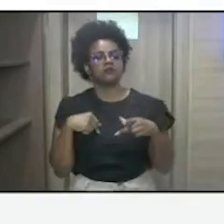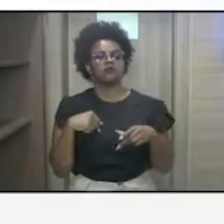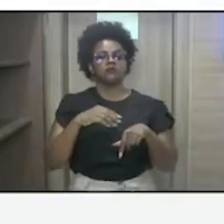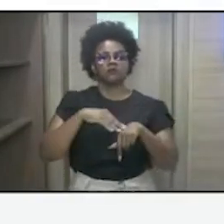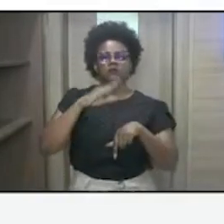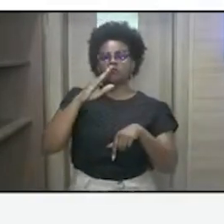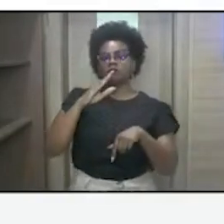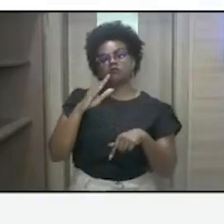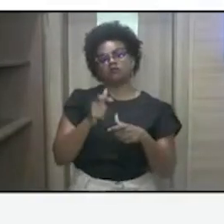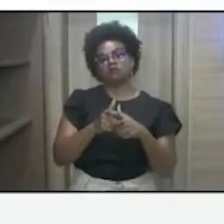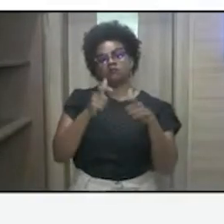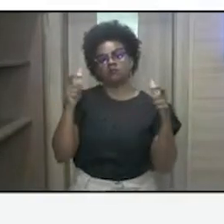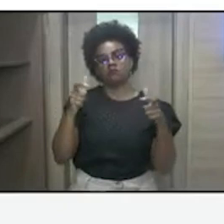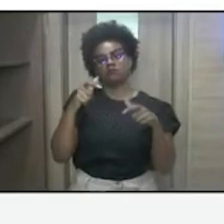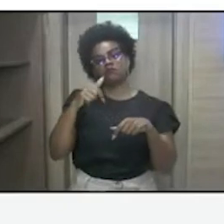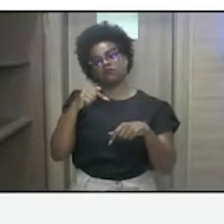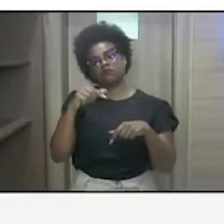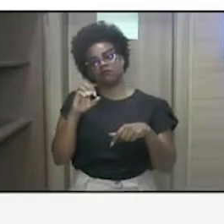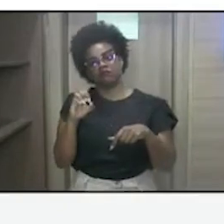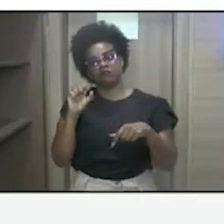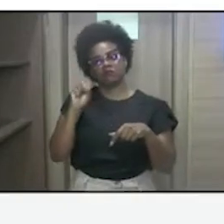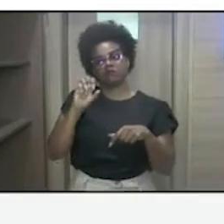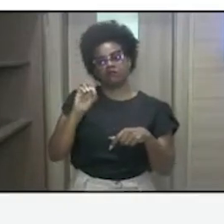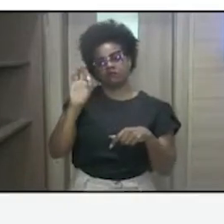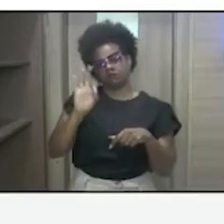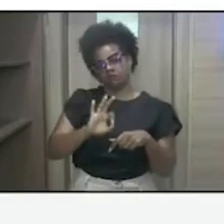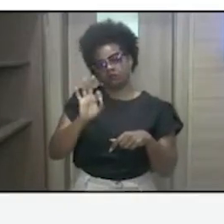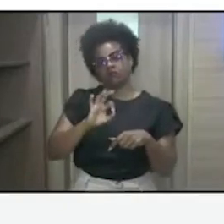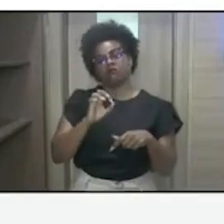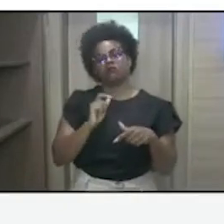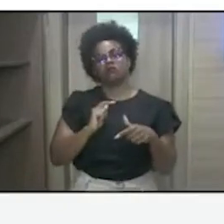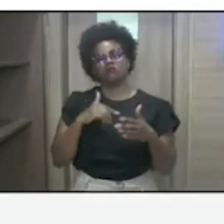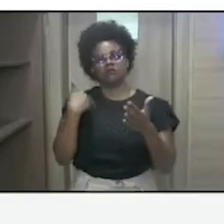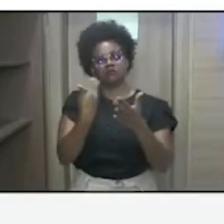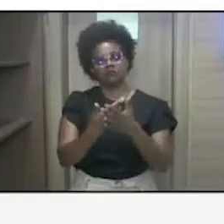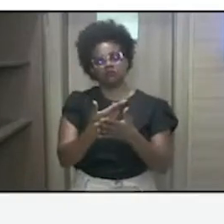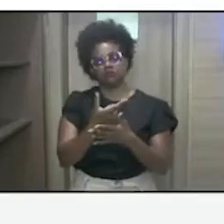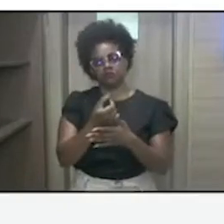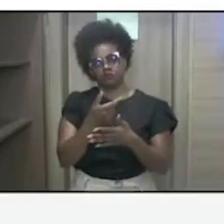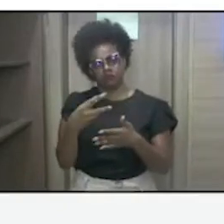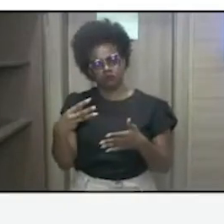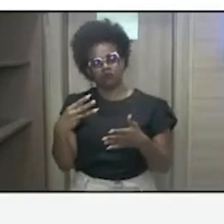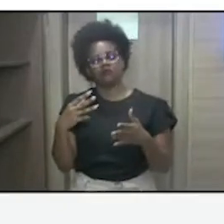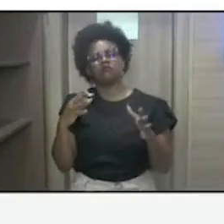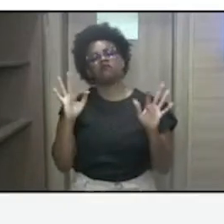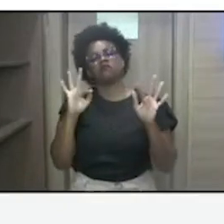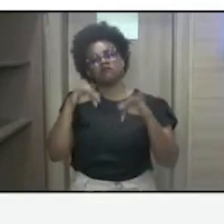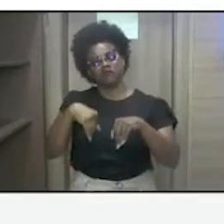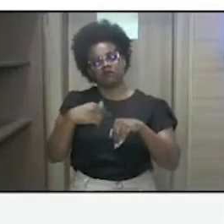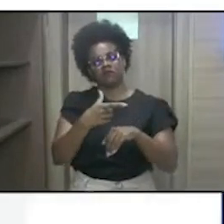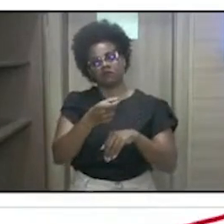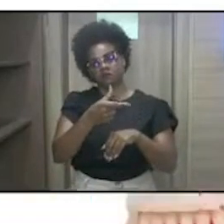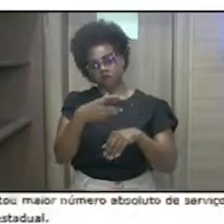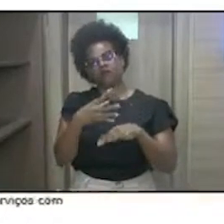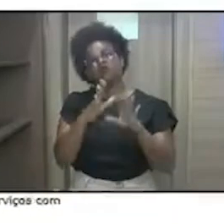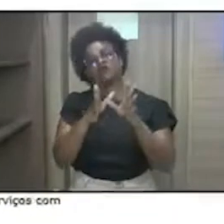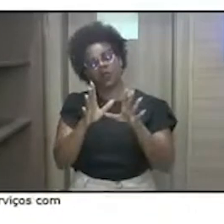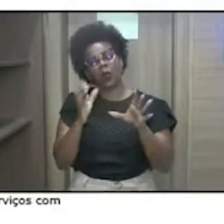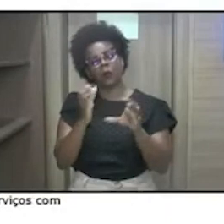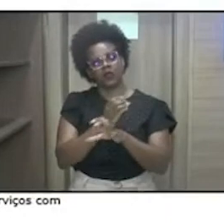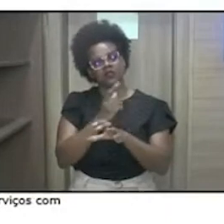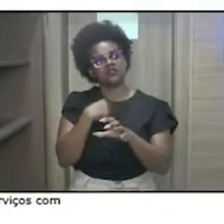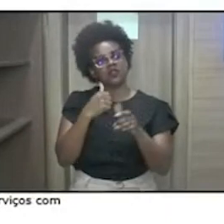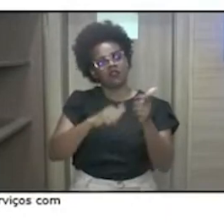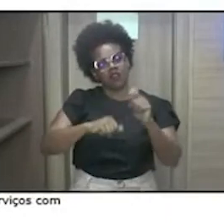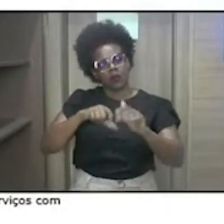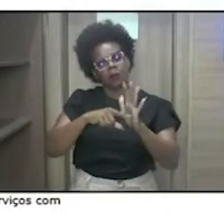70%, 80%. Esse dado vai até 2023, nós fechamos já 2024, botando, portanto, dessas